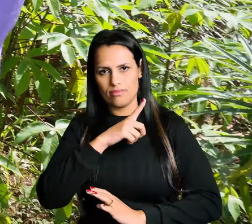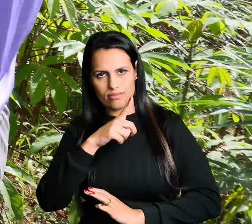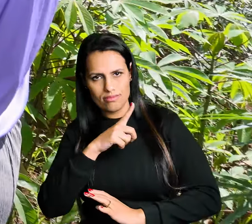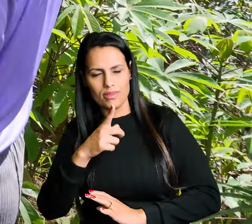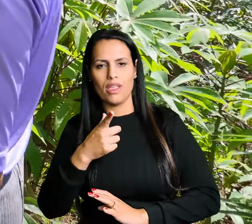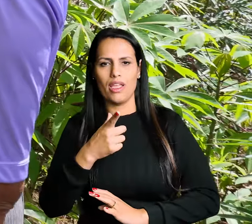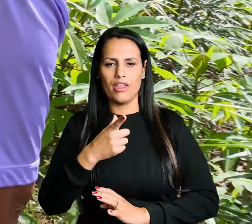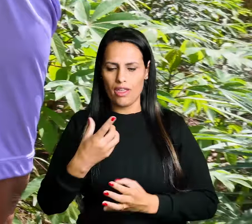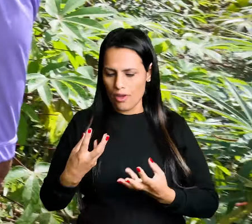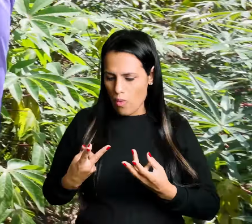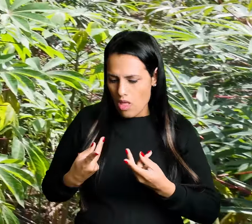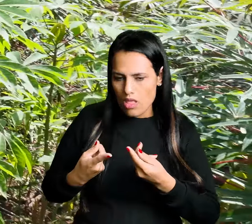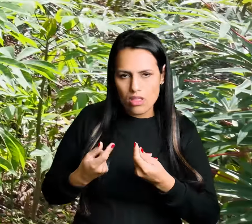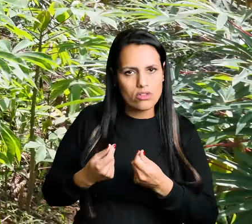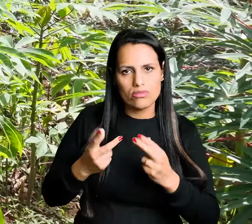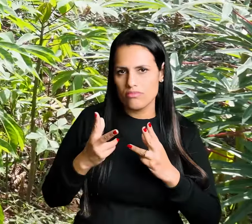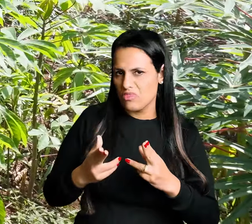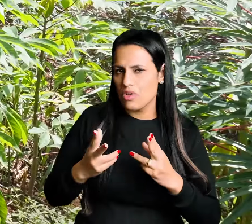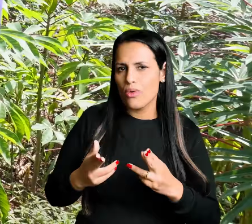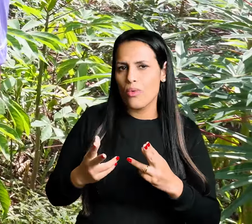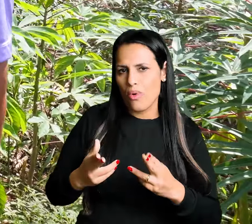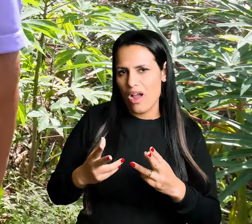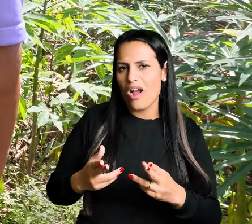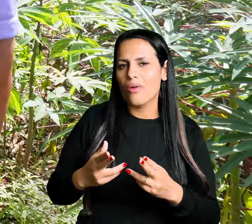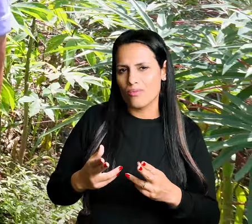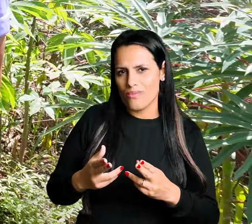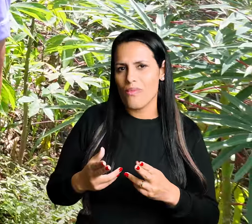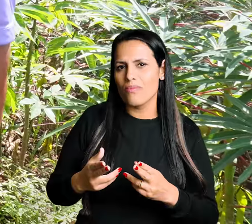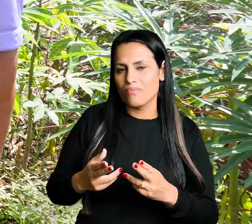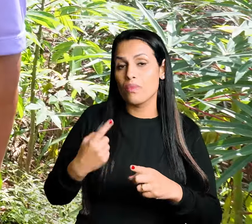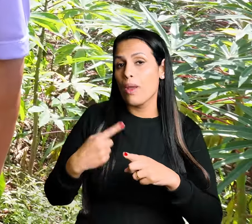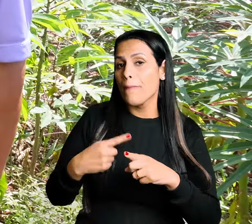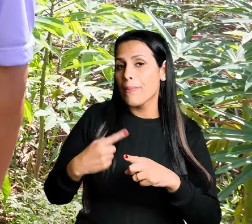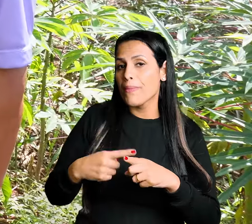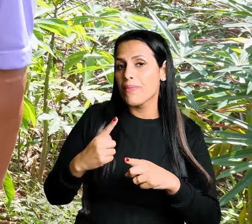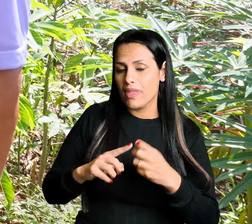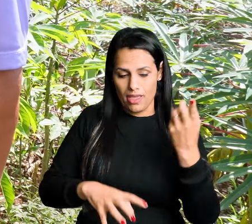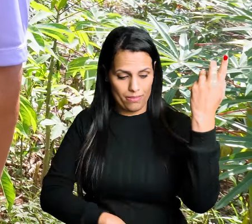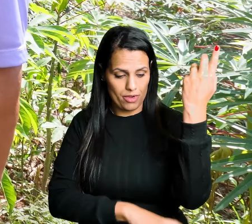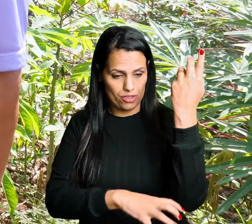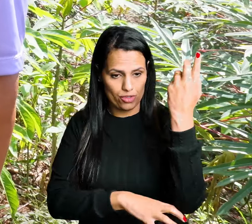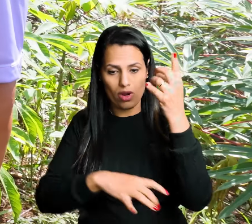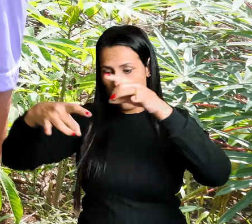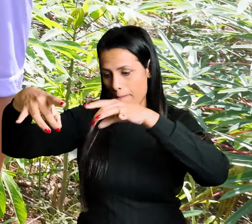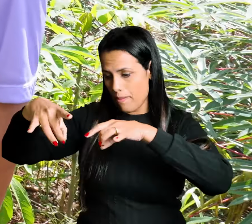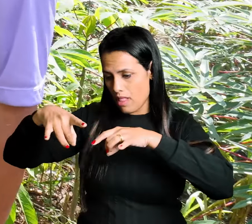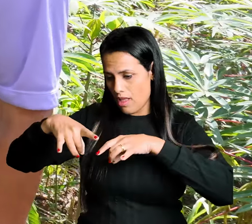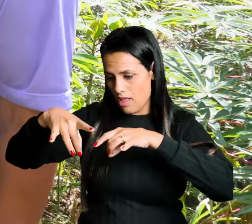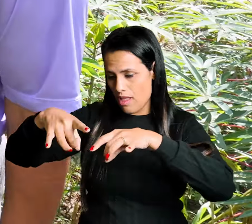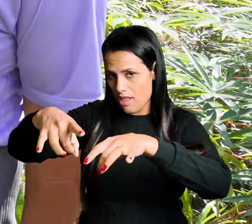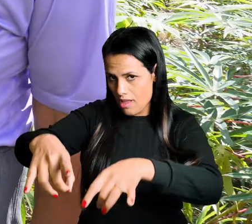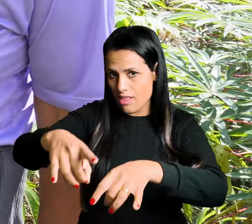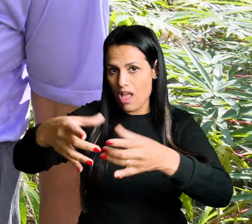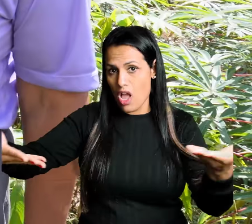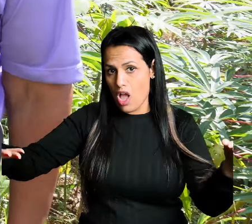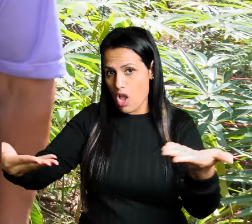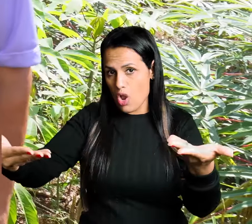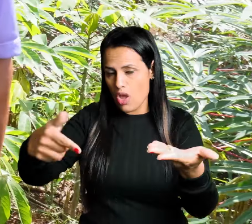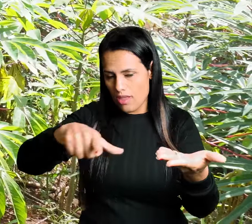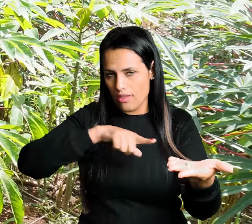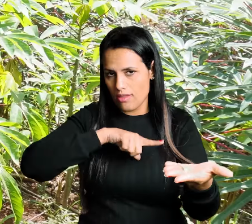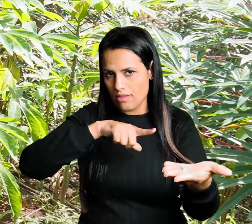mesma qualidade. Essa mandioca já eu colho esse ano, porque a mandioca é assim, a gente planta, tipo agora